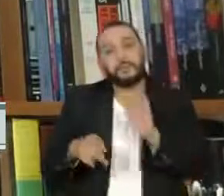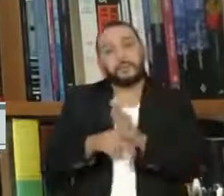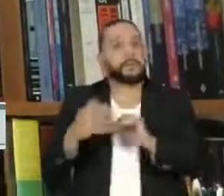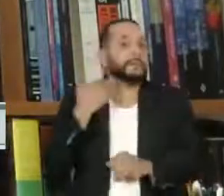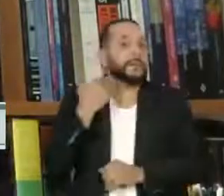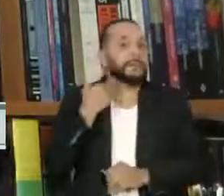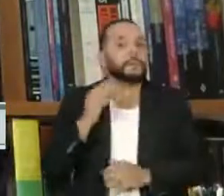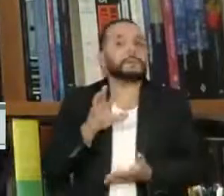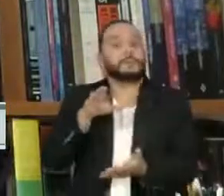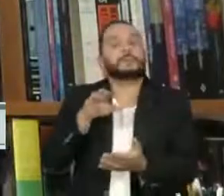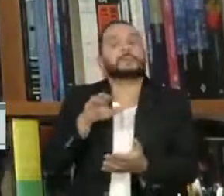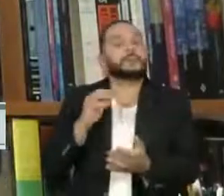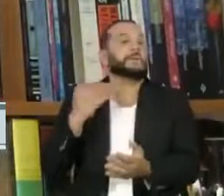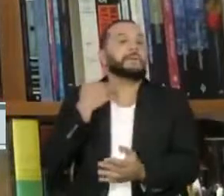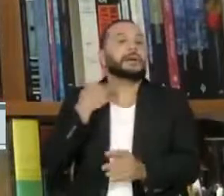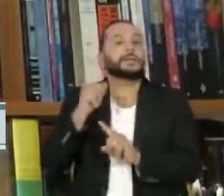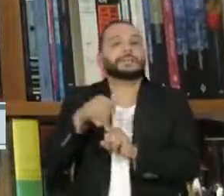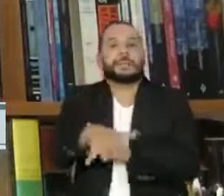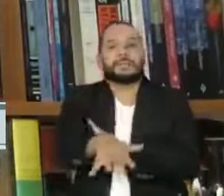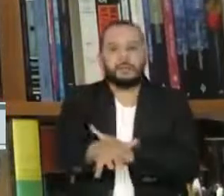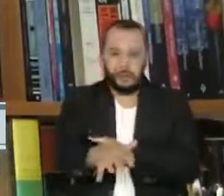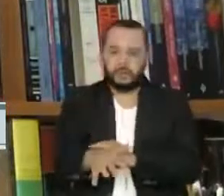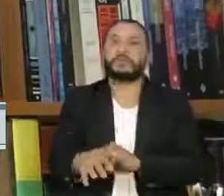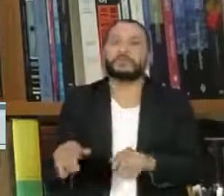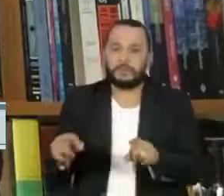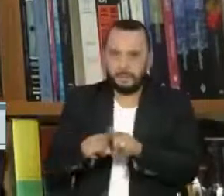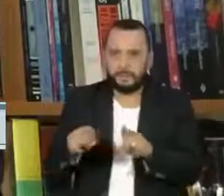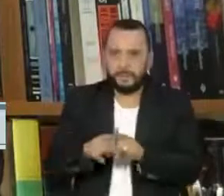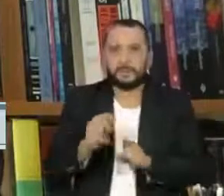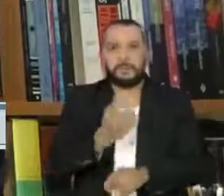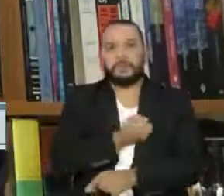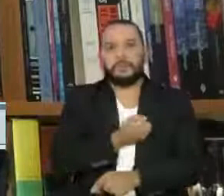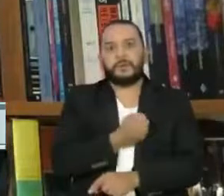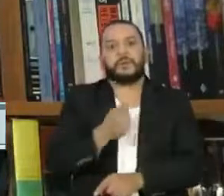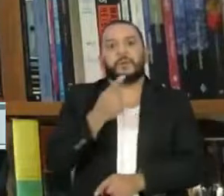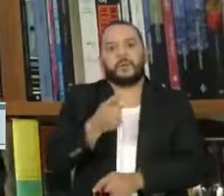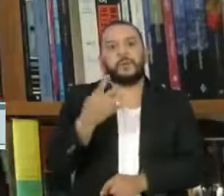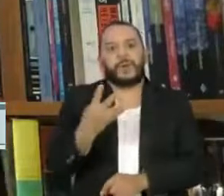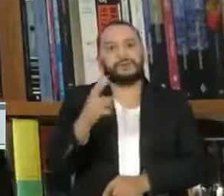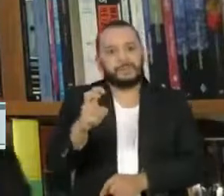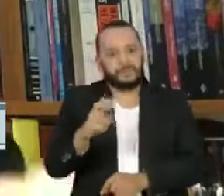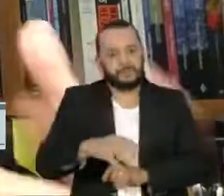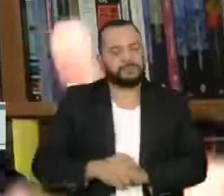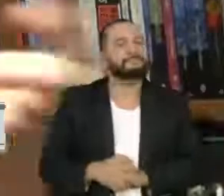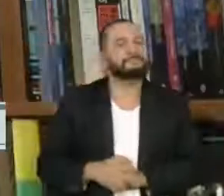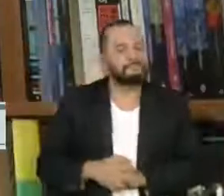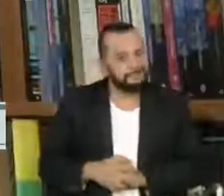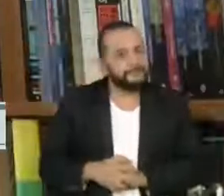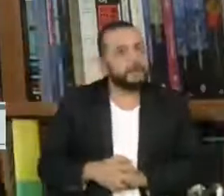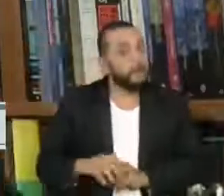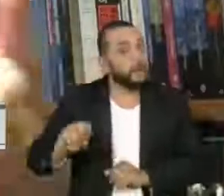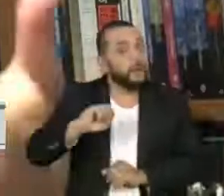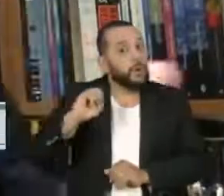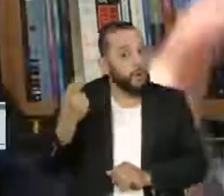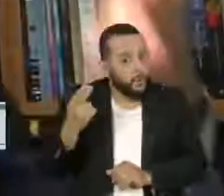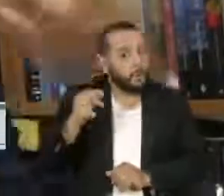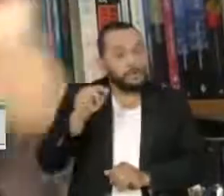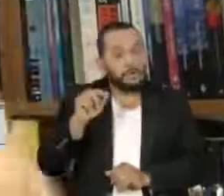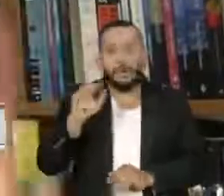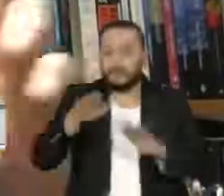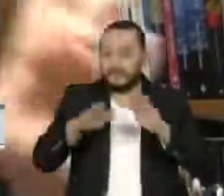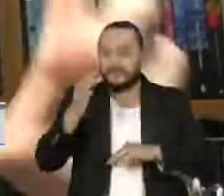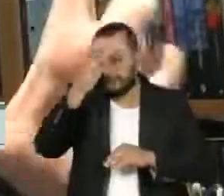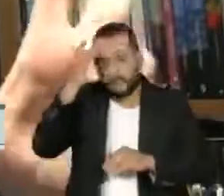controla as entidades fornecedoras de crédito, no telefone 145. Ou então vem, de fato, uma